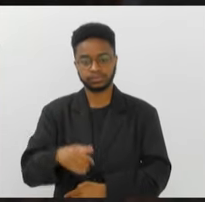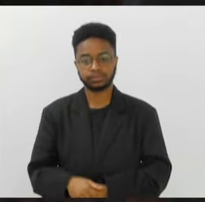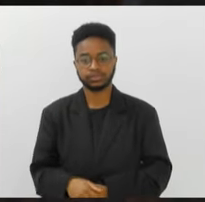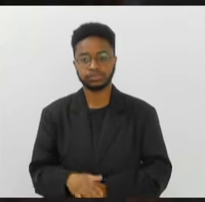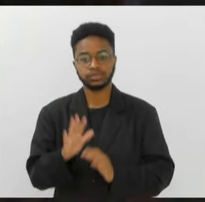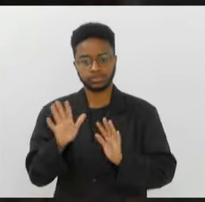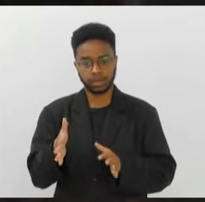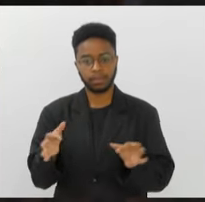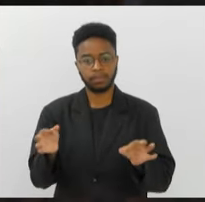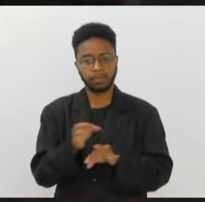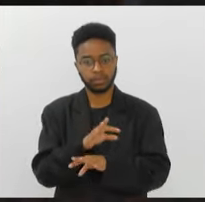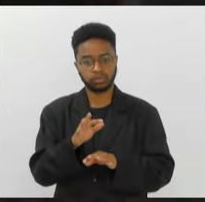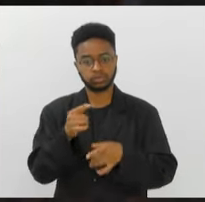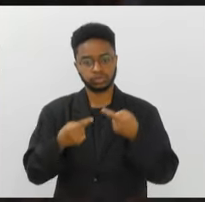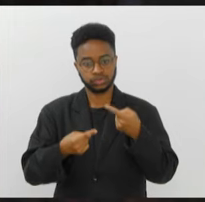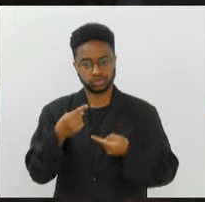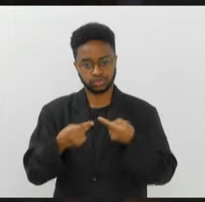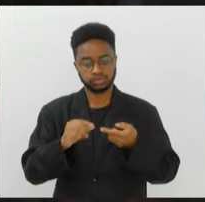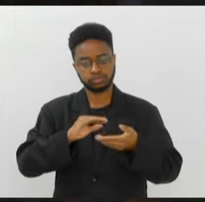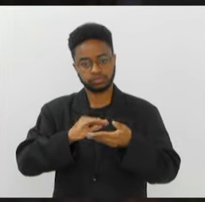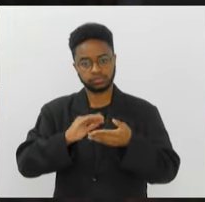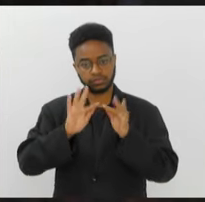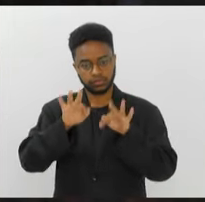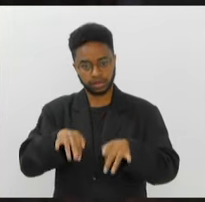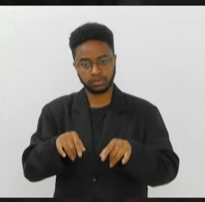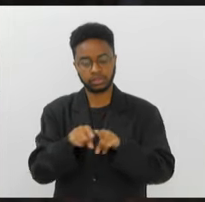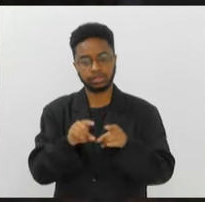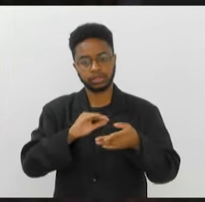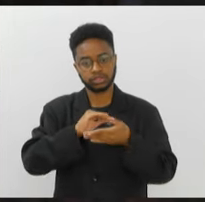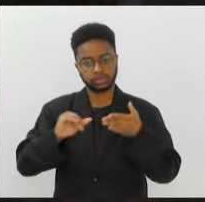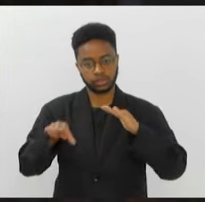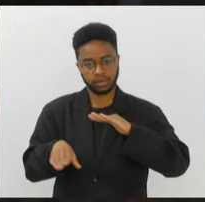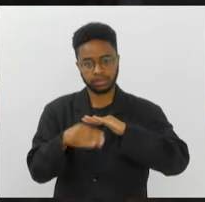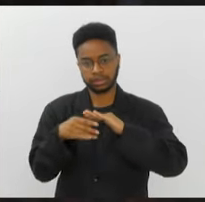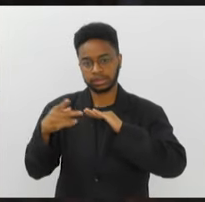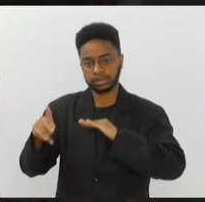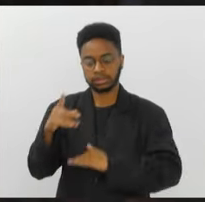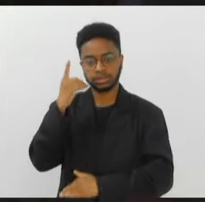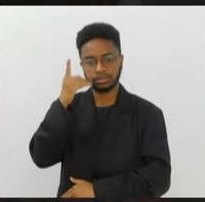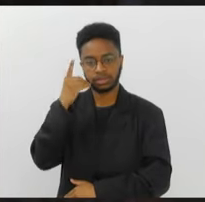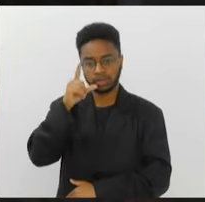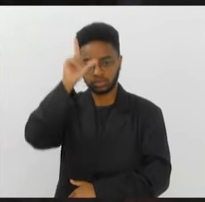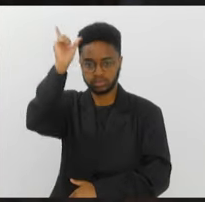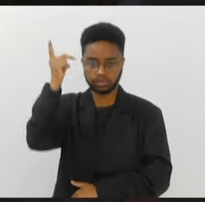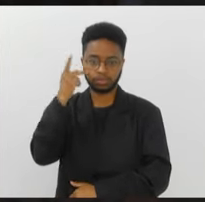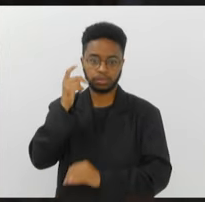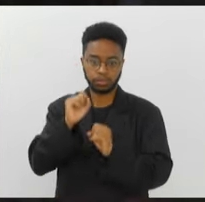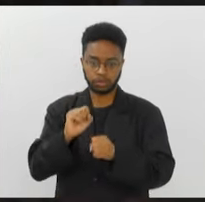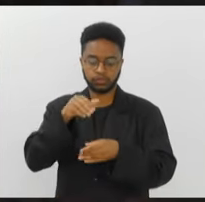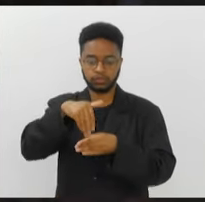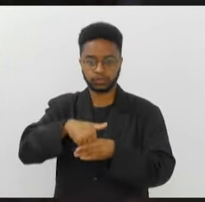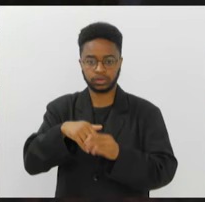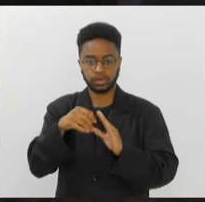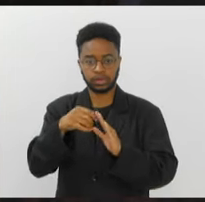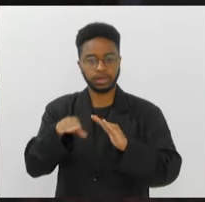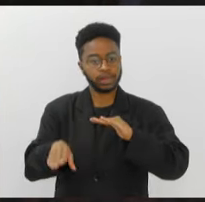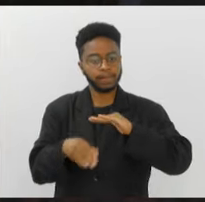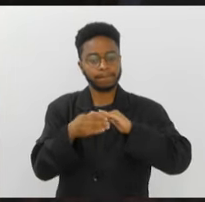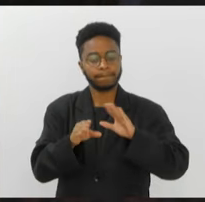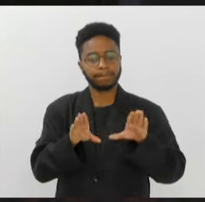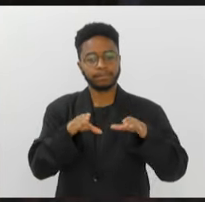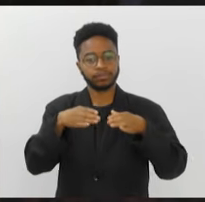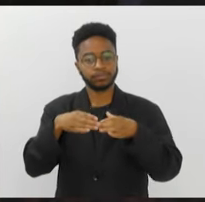já devidamente encerrada e com a retirada das emendas do deputado Luiz Paulo, em votação a emenda da